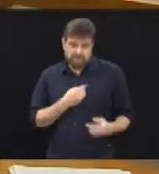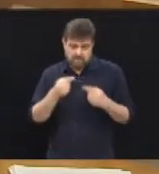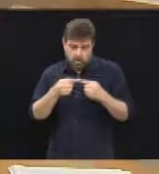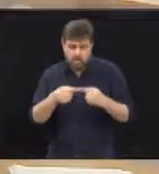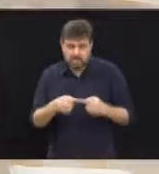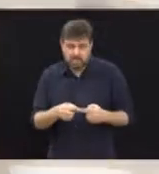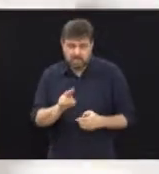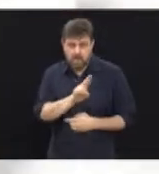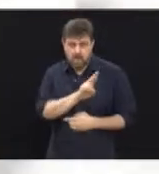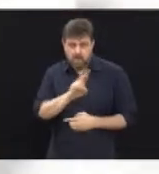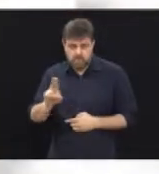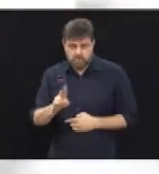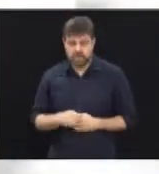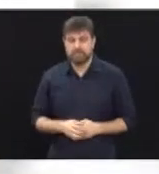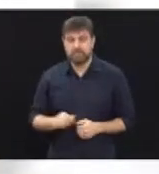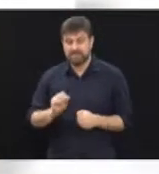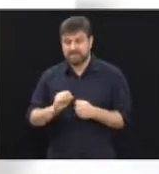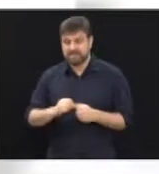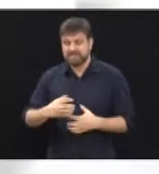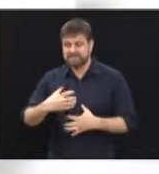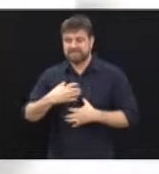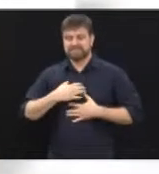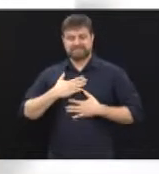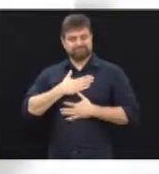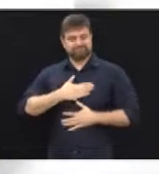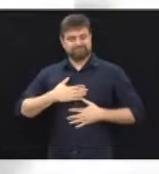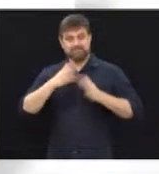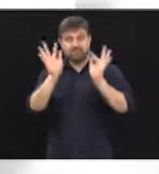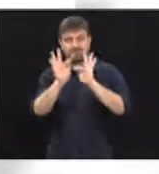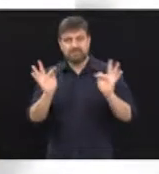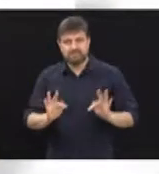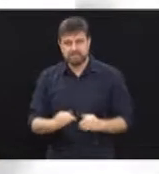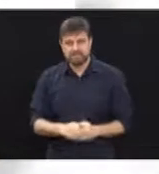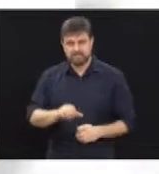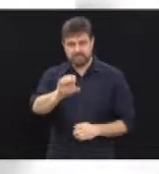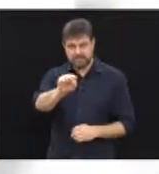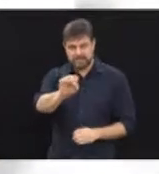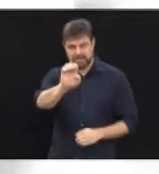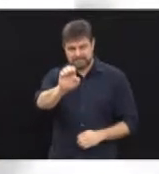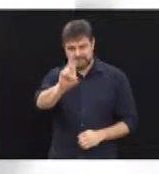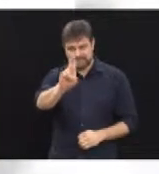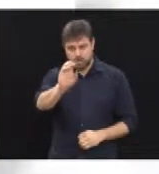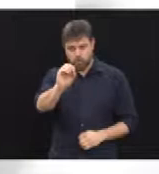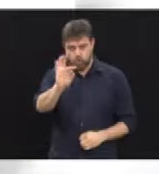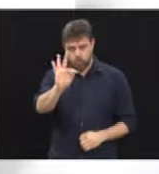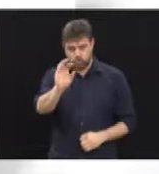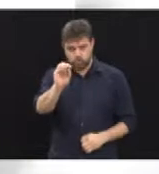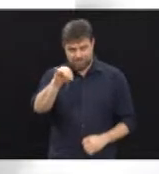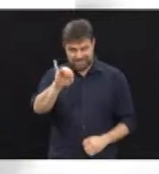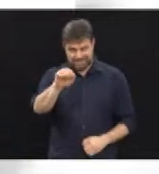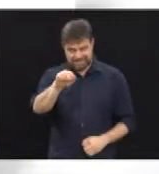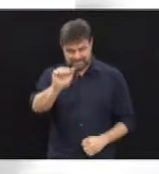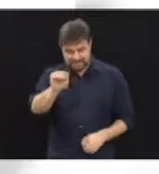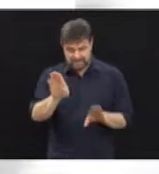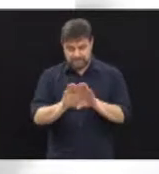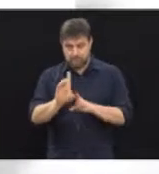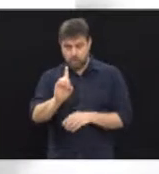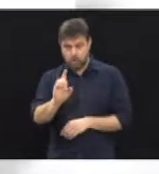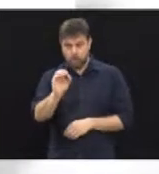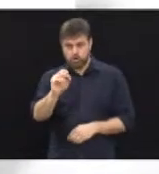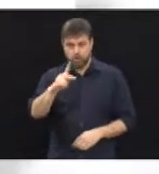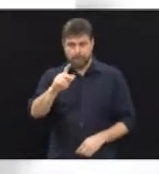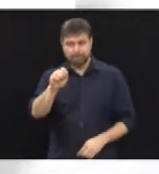nós chamamos de quarteto da felicidade, que é o hormônio chamado serotonina, é o hormônio chamado dopamina, é o hormônio